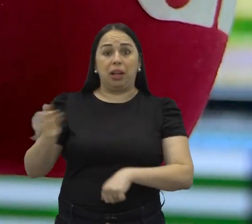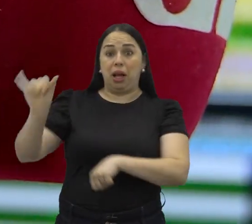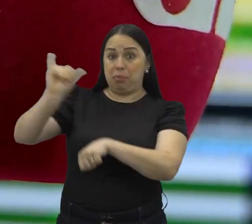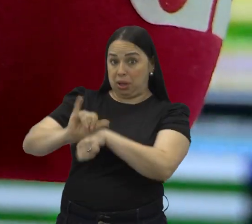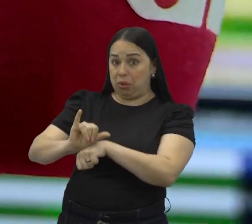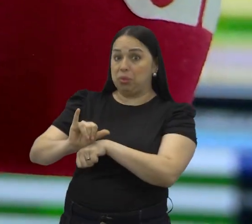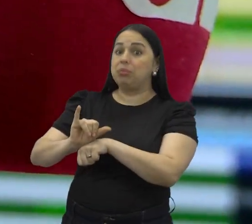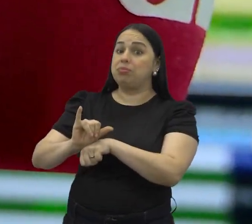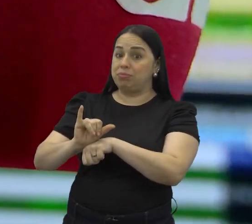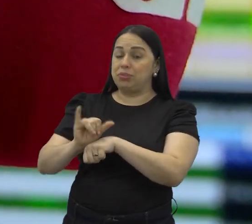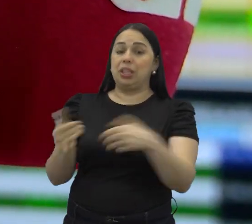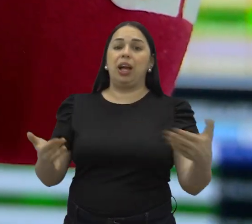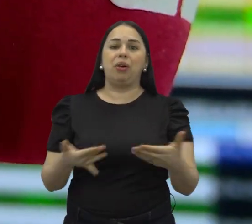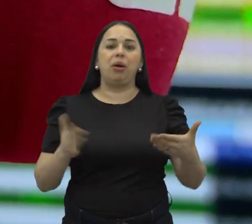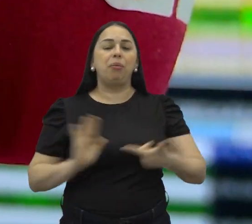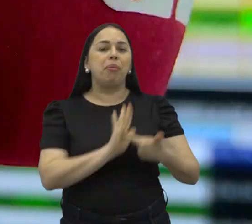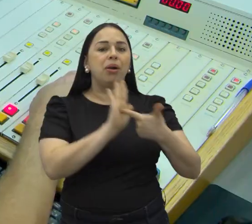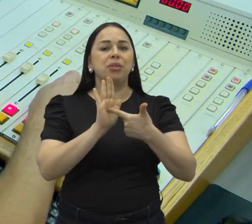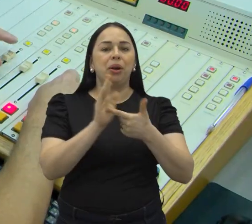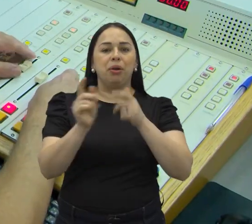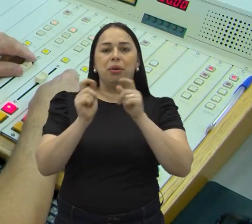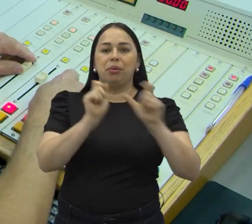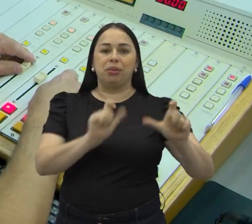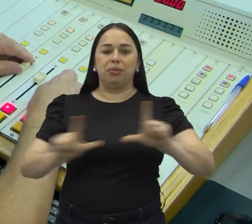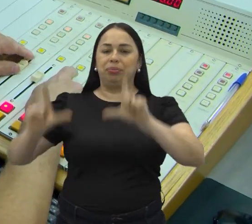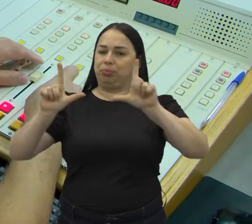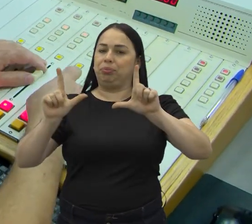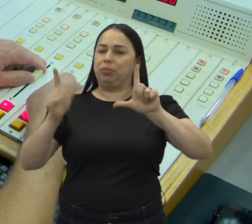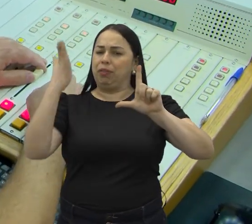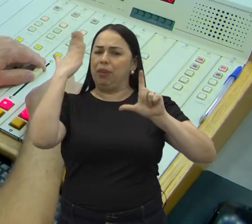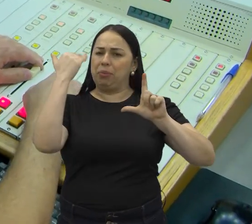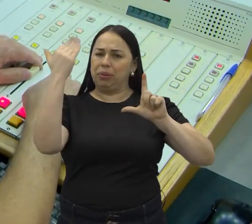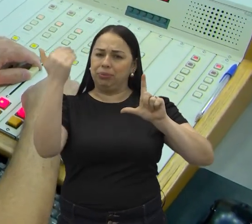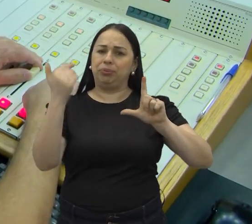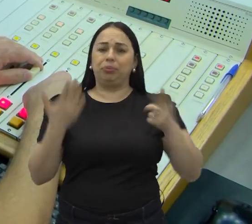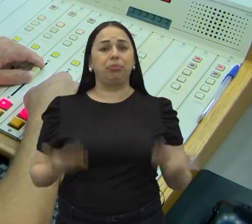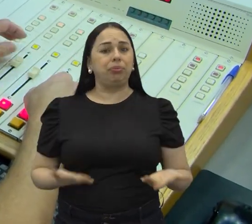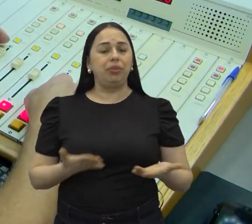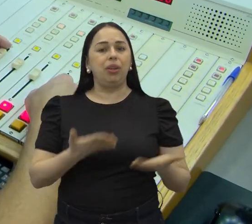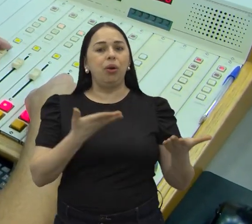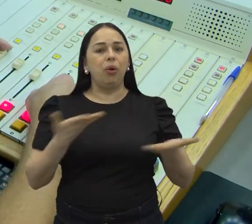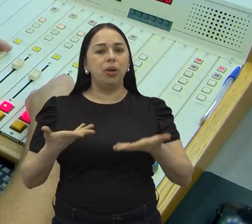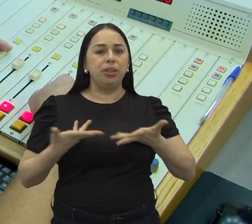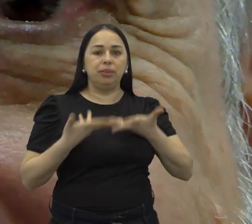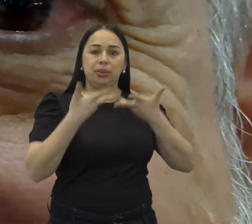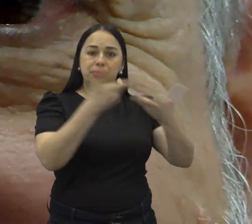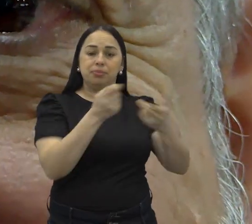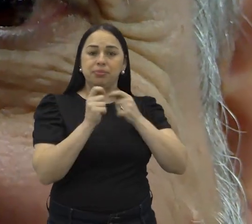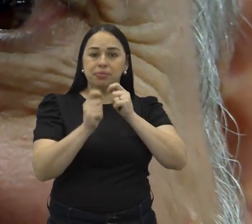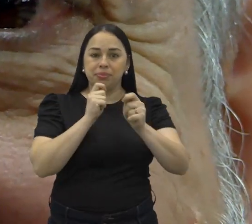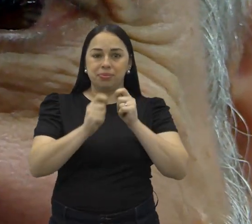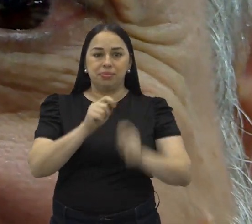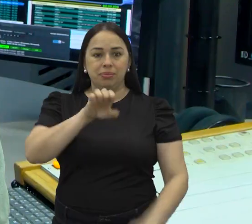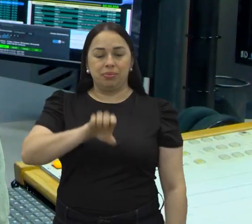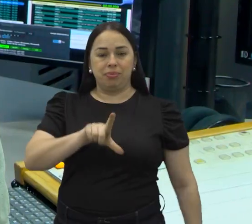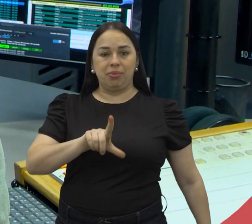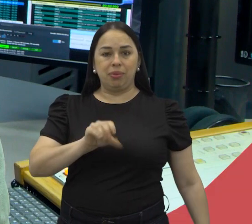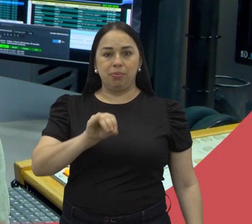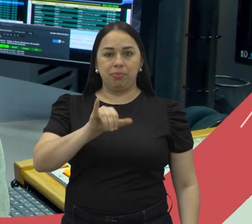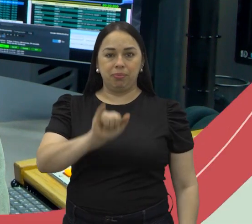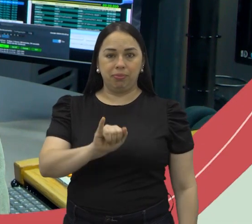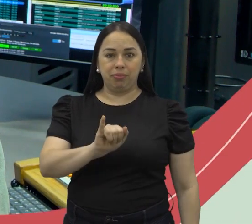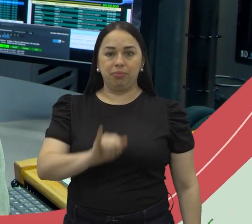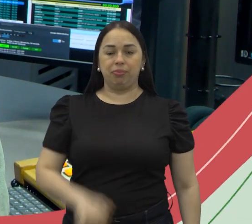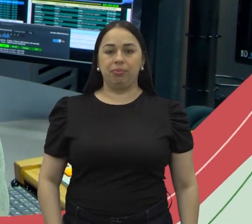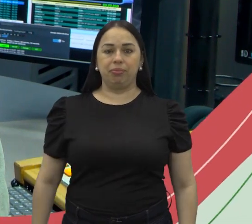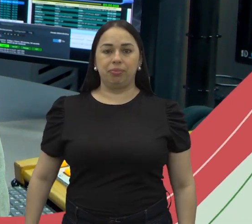na capital e atualmente apresenta um programa num prefixo bastante conhecido. Quem nos recebe hoje para o Entrevistas é